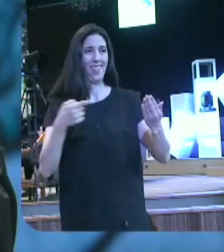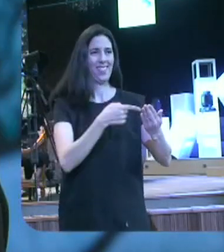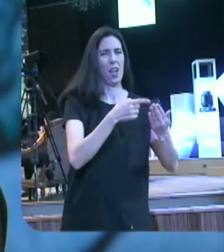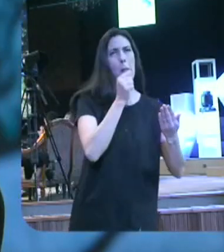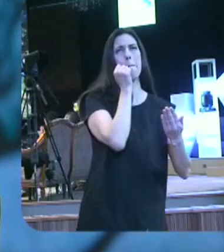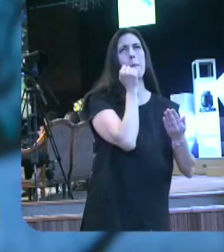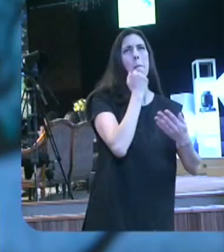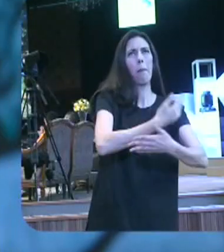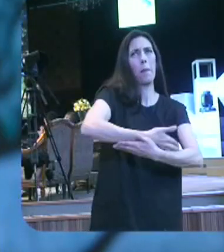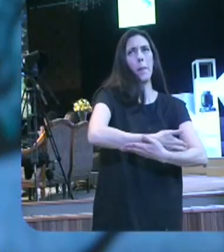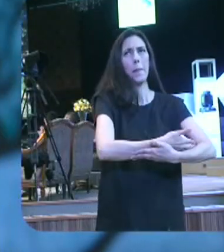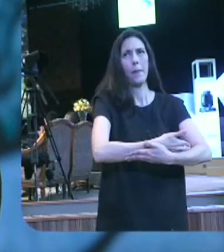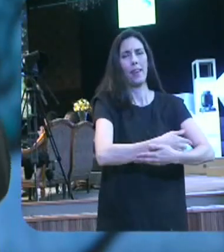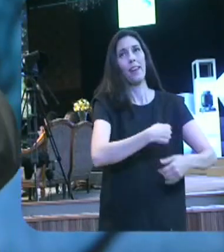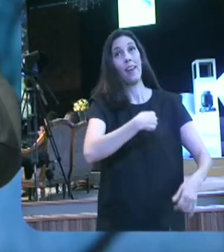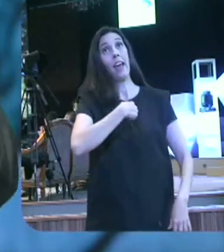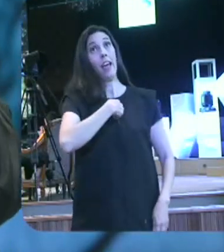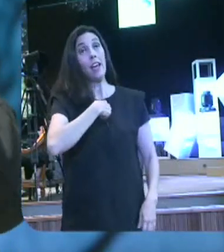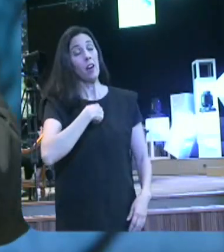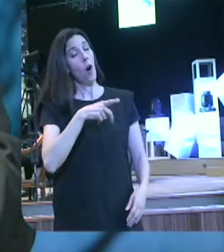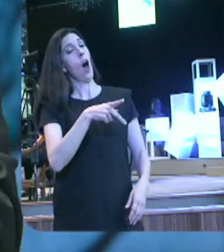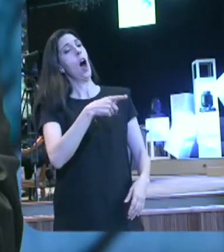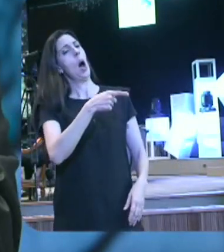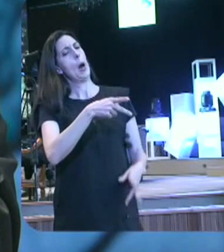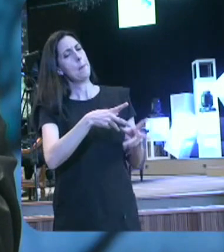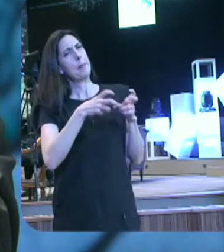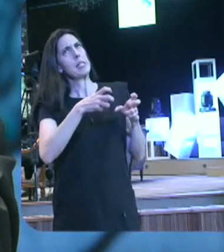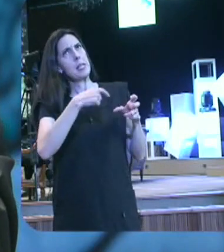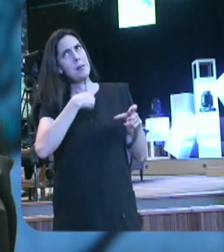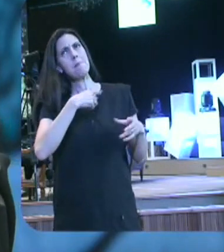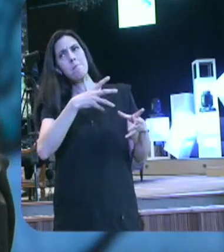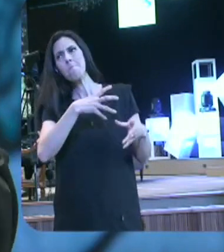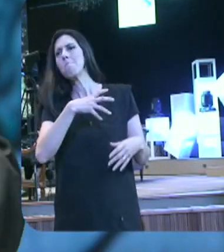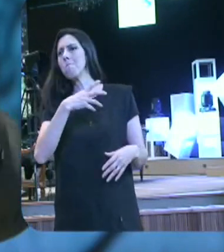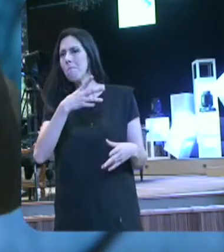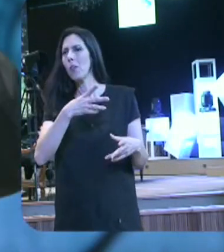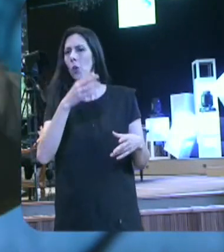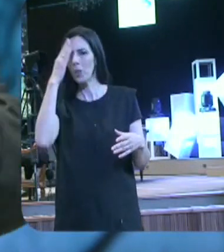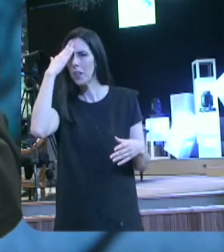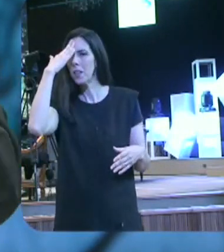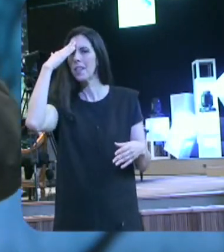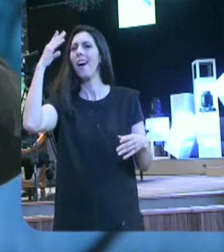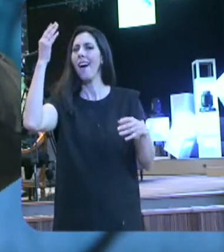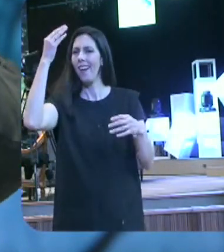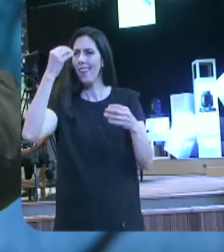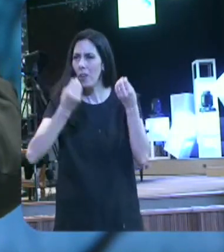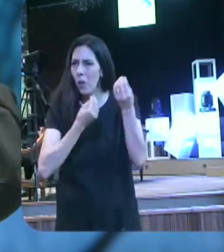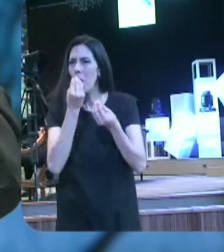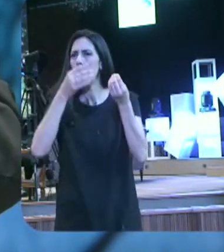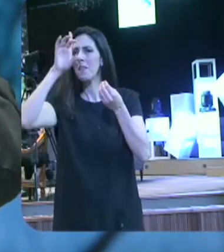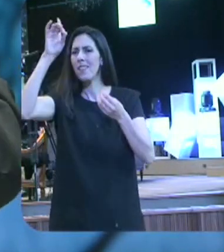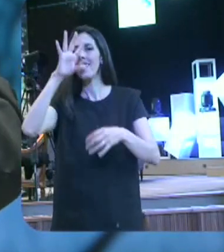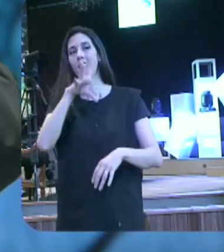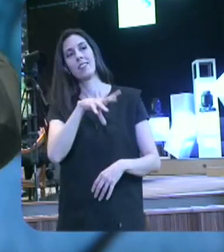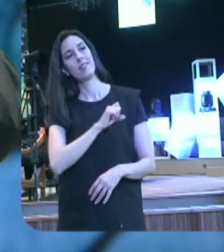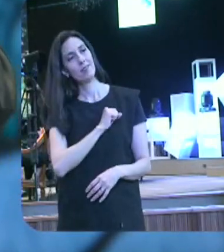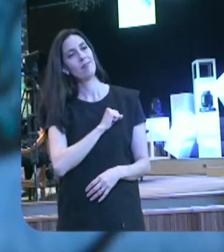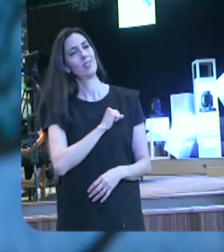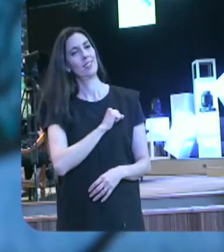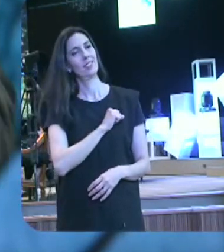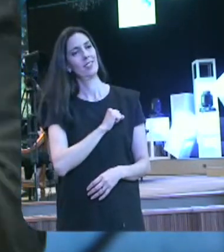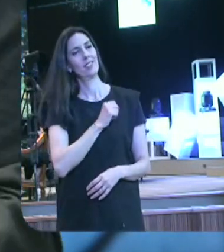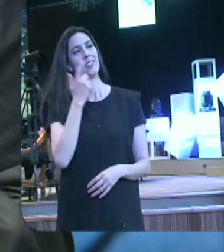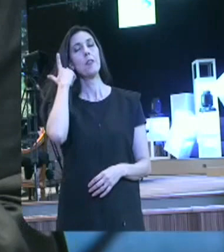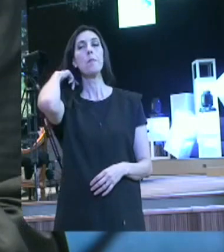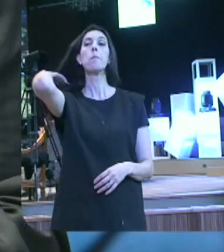lá desse capítulo, fala sobre o chamado de Deus. E esse foi um dos textos que Deus usou para dizer que um dia